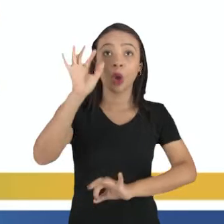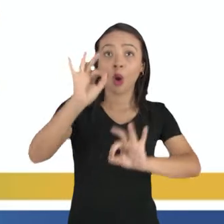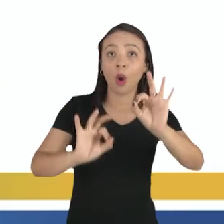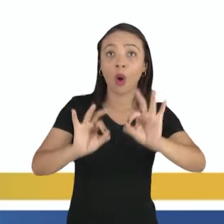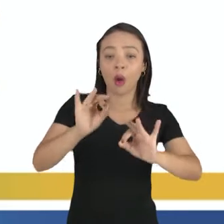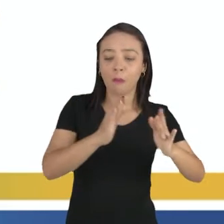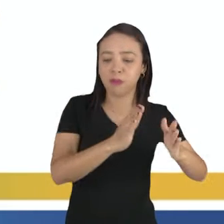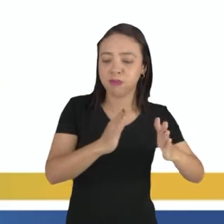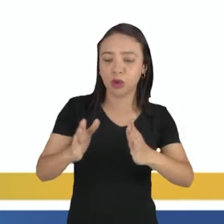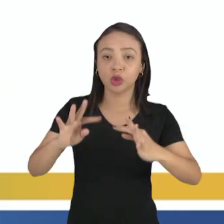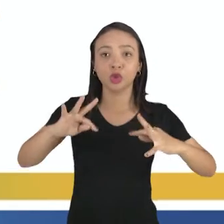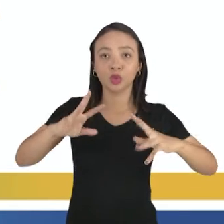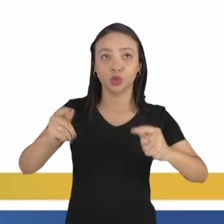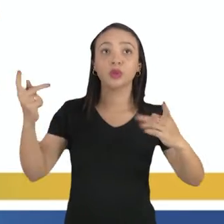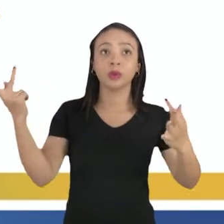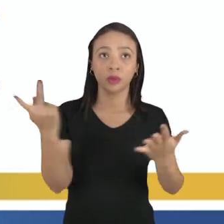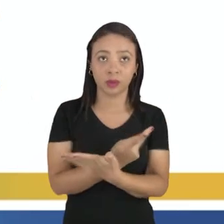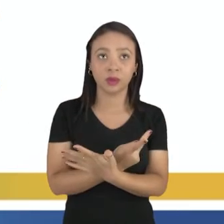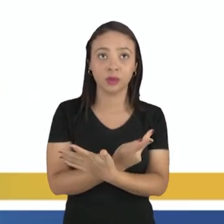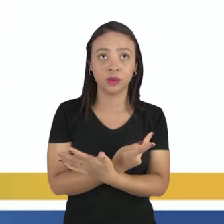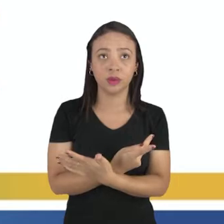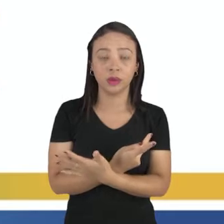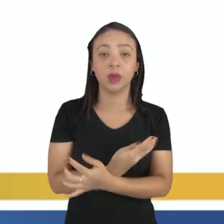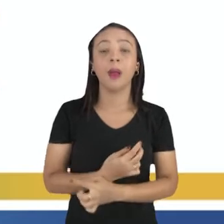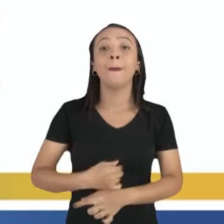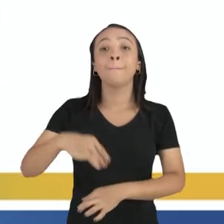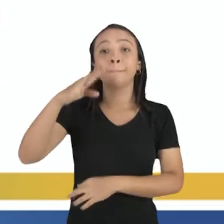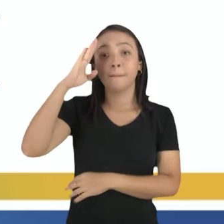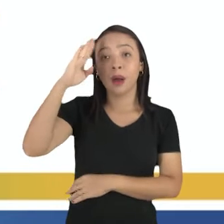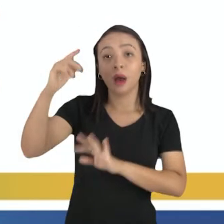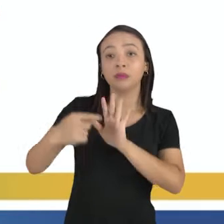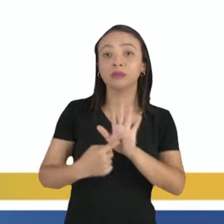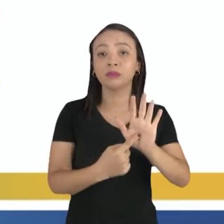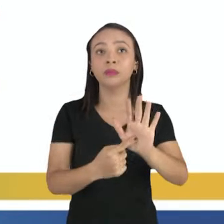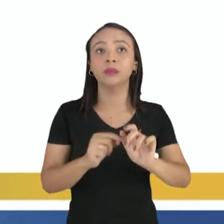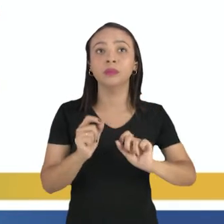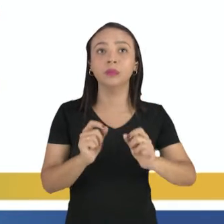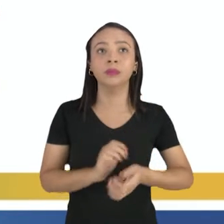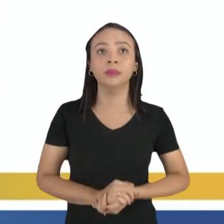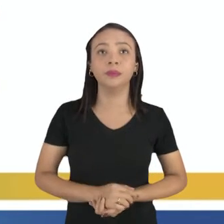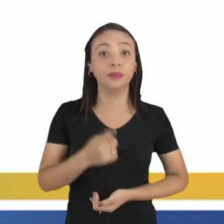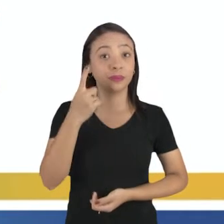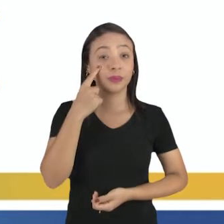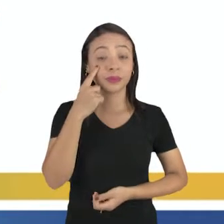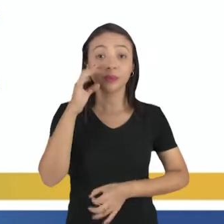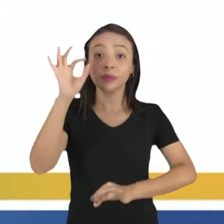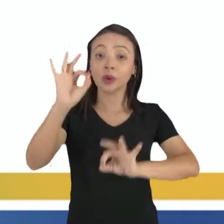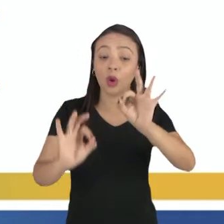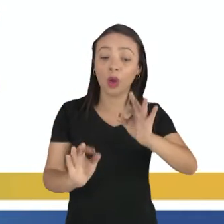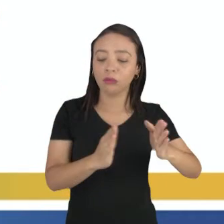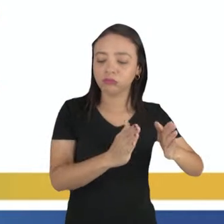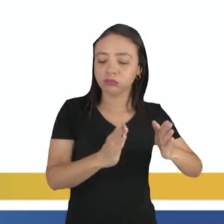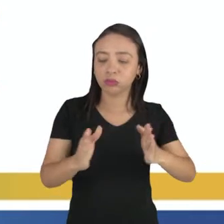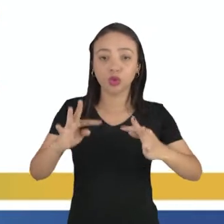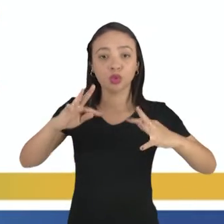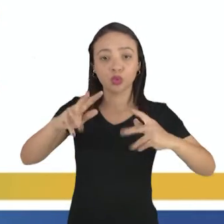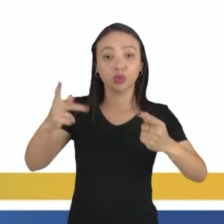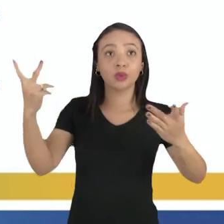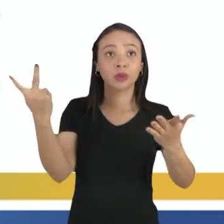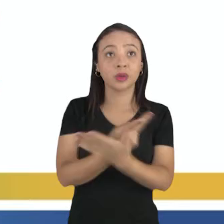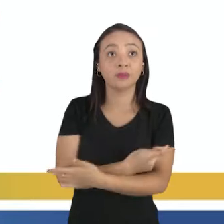a sequência dos eventos narrados. Olha outro ponto importante, ó, organizar as sequências dos